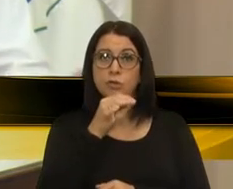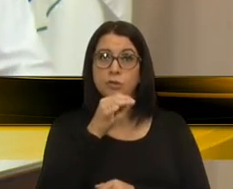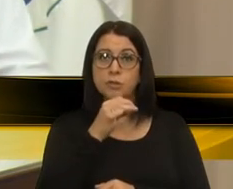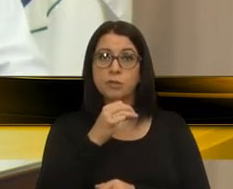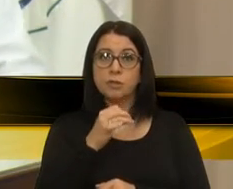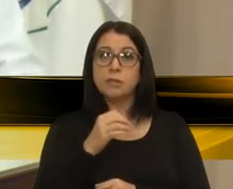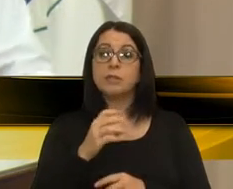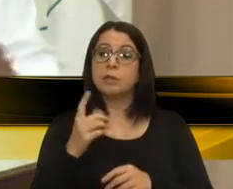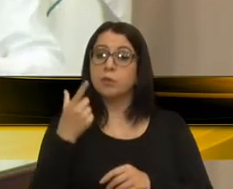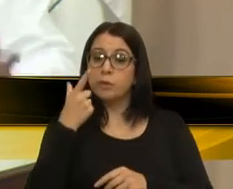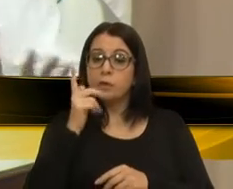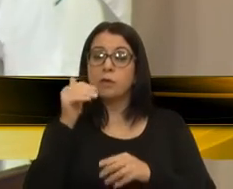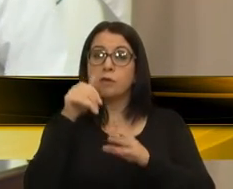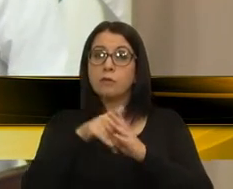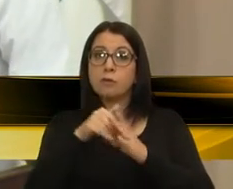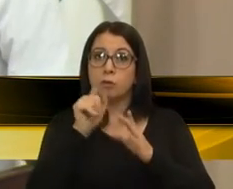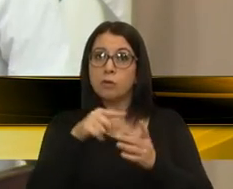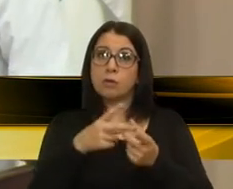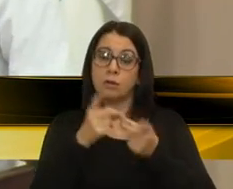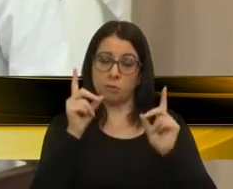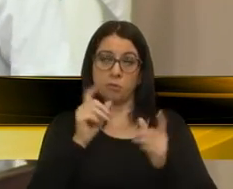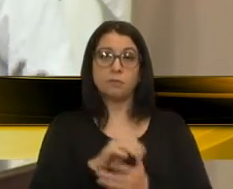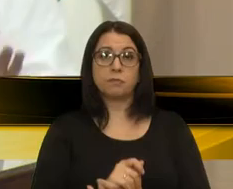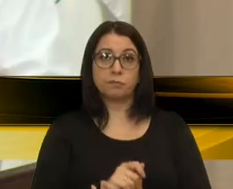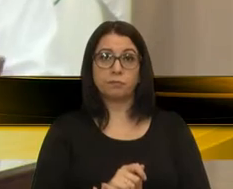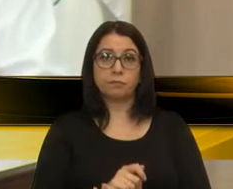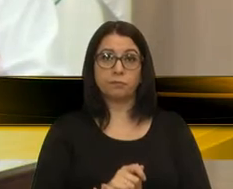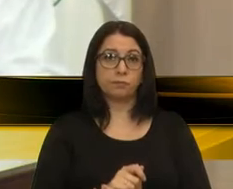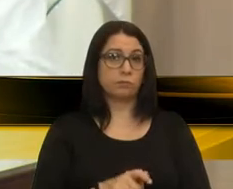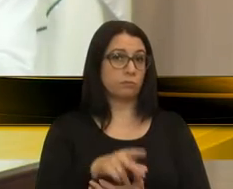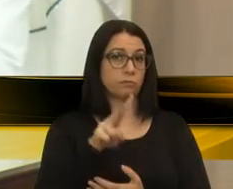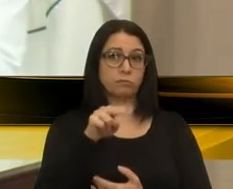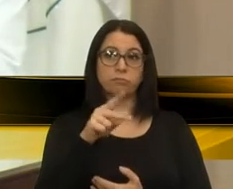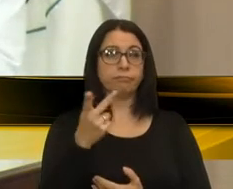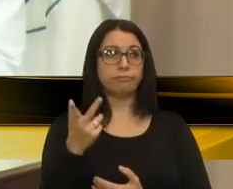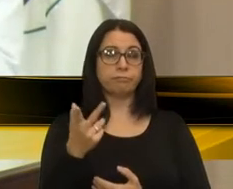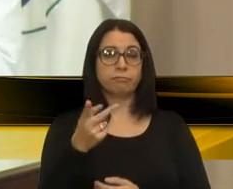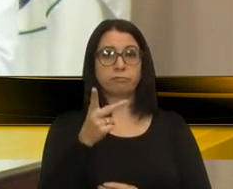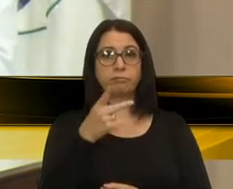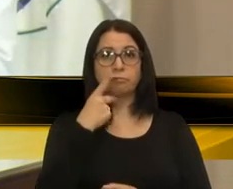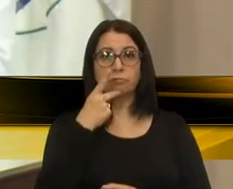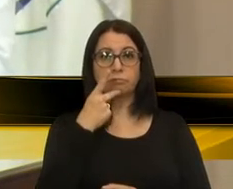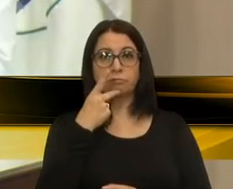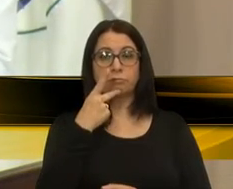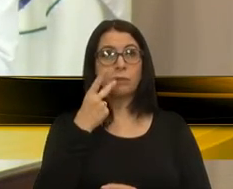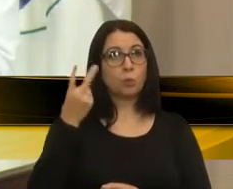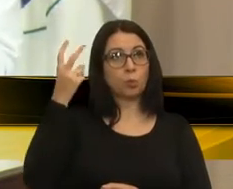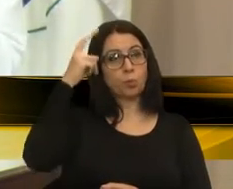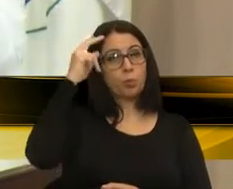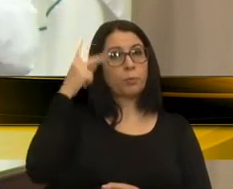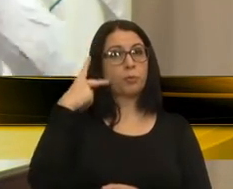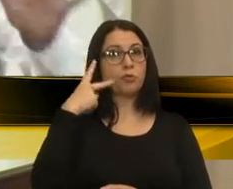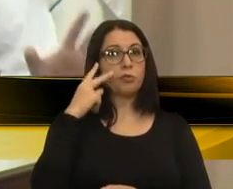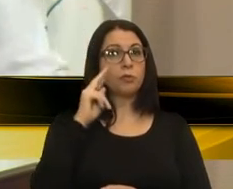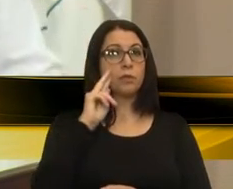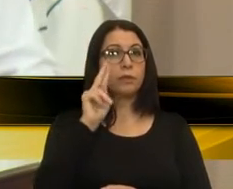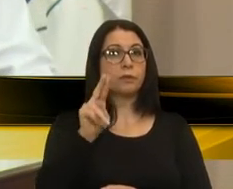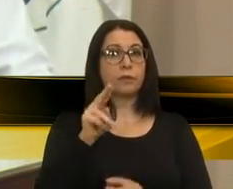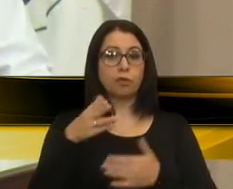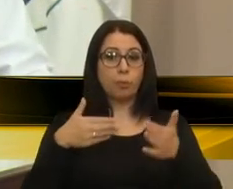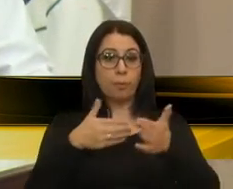boa parte dos votos, o que é democrático. Eu nunca fui daquela cultura política que enxerga